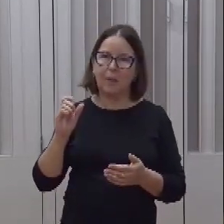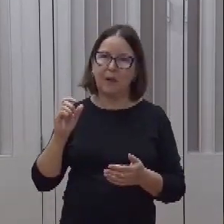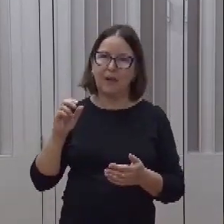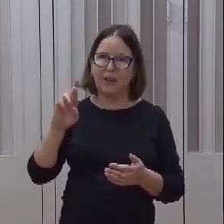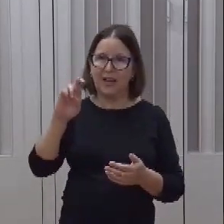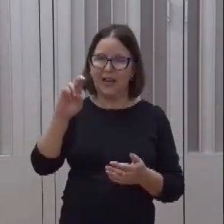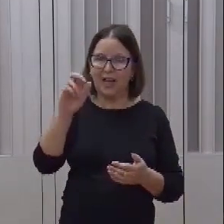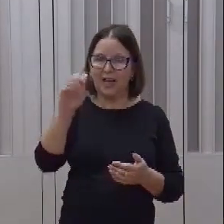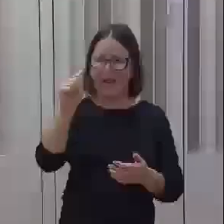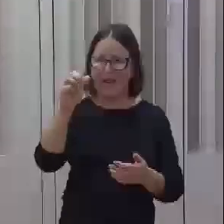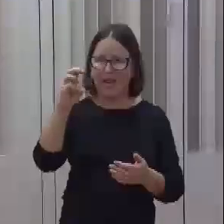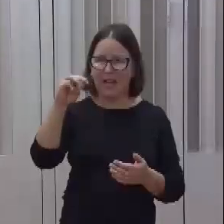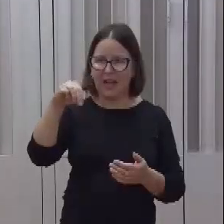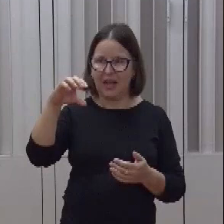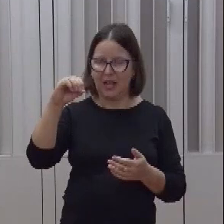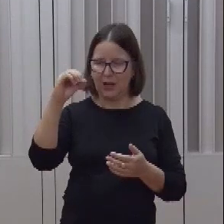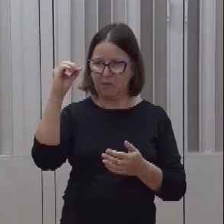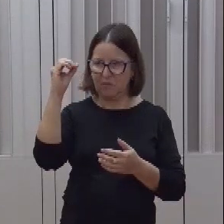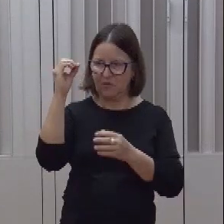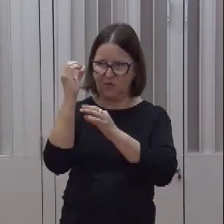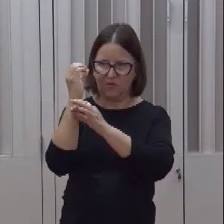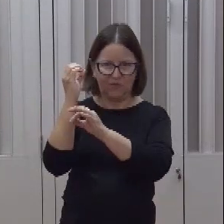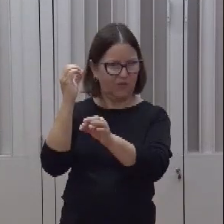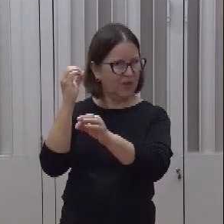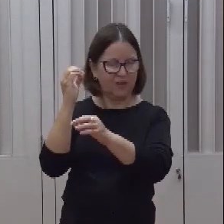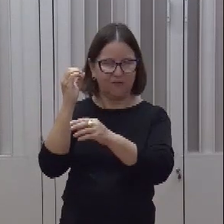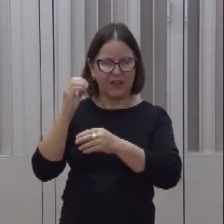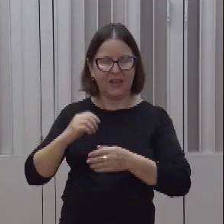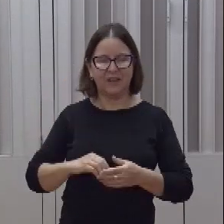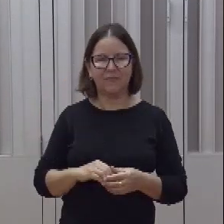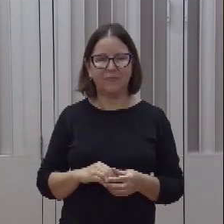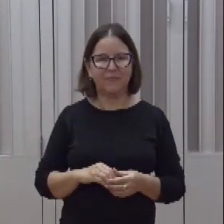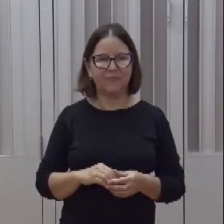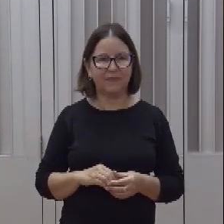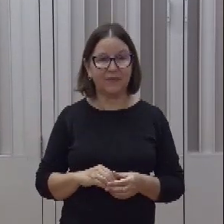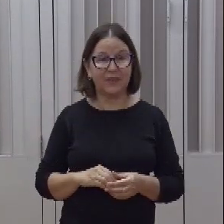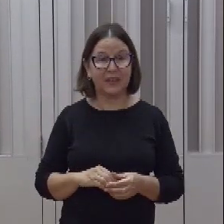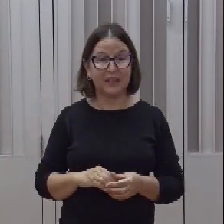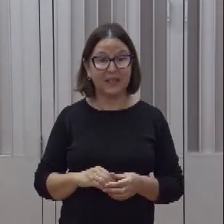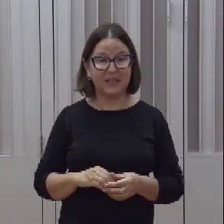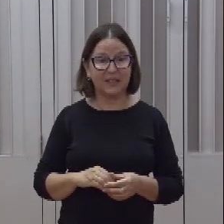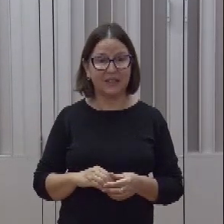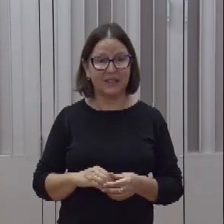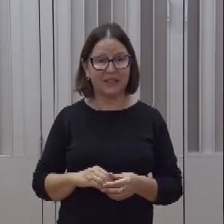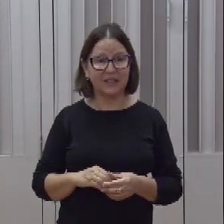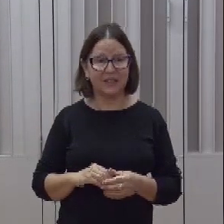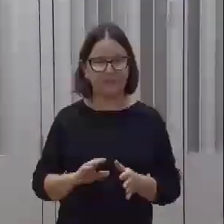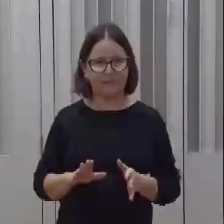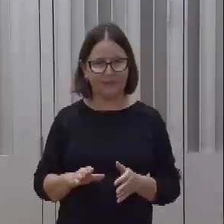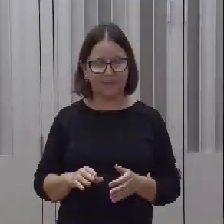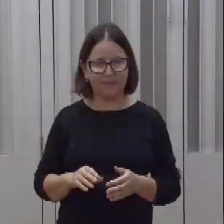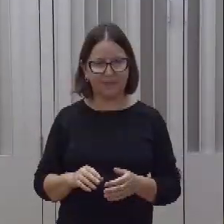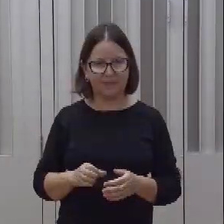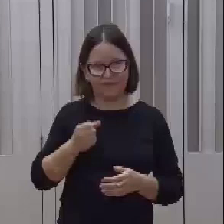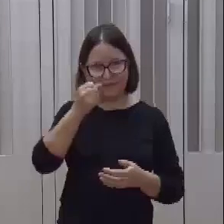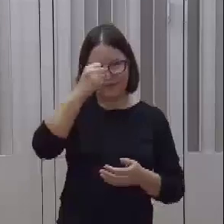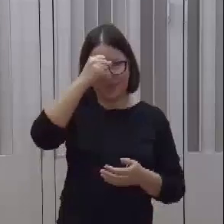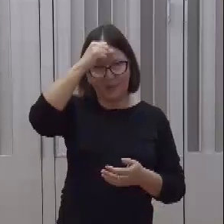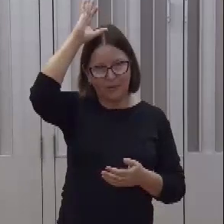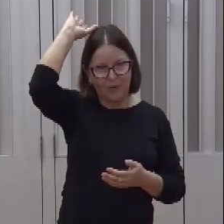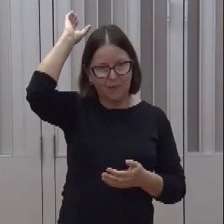sim qualquer um. Se alguém não permanecer em mim. Qual é o versículo aqui? Puseram